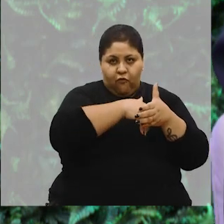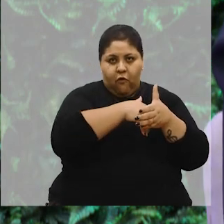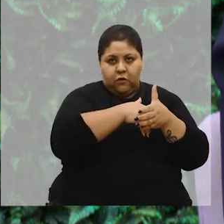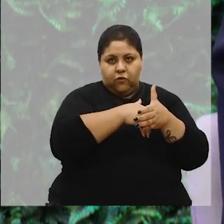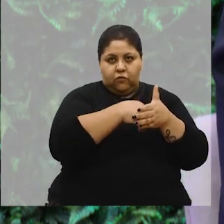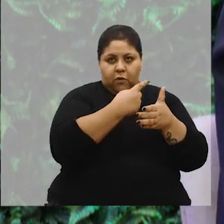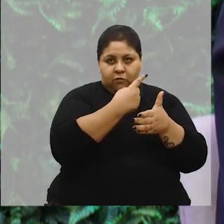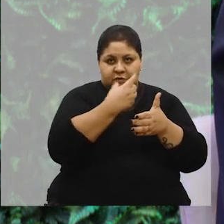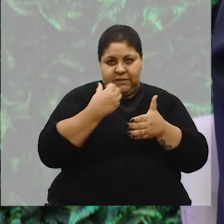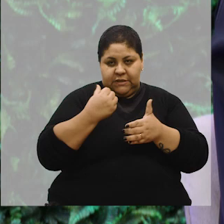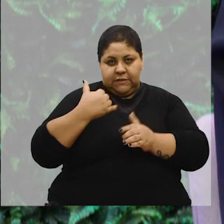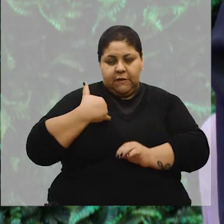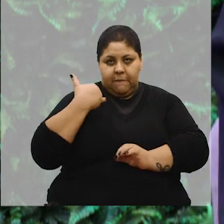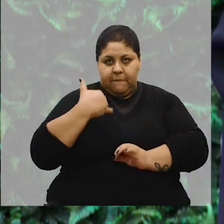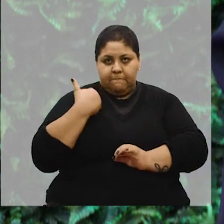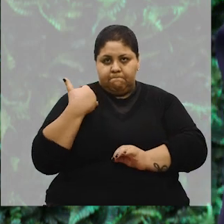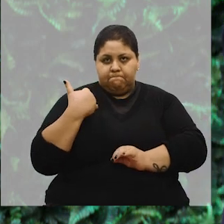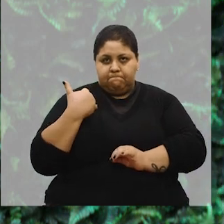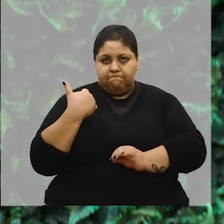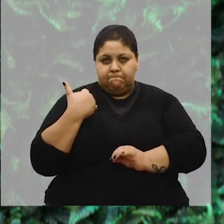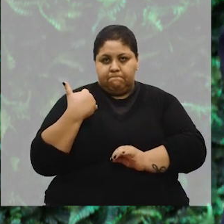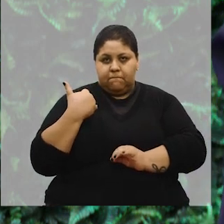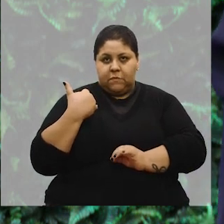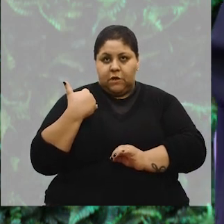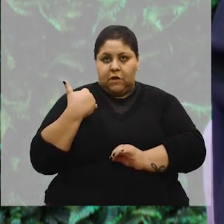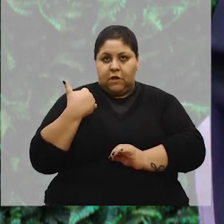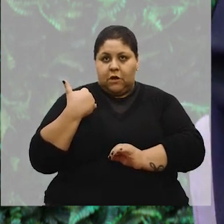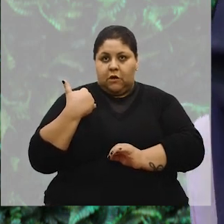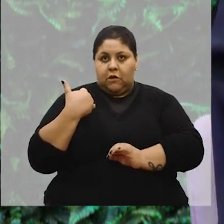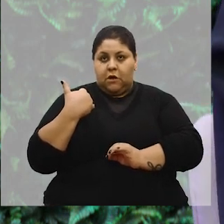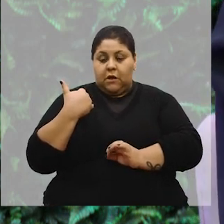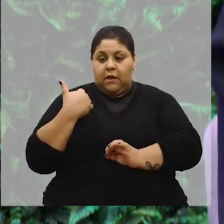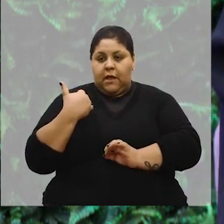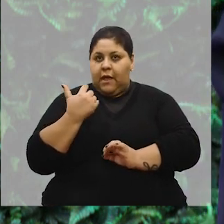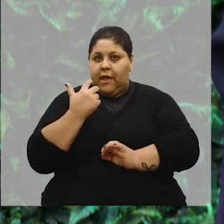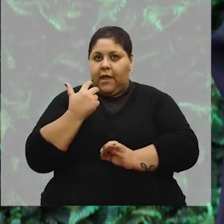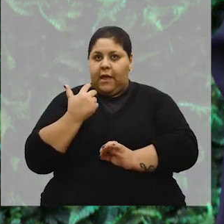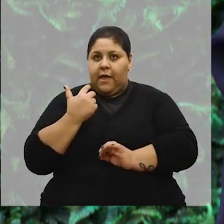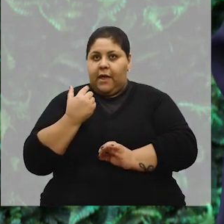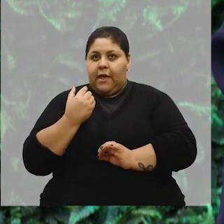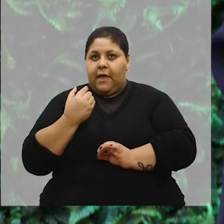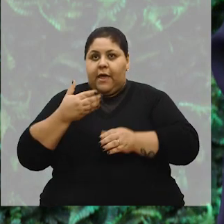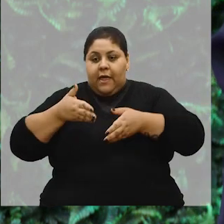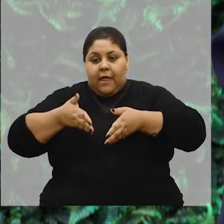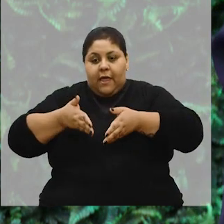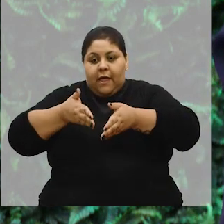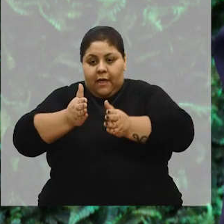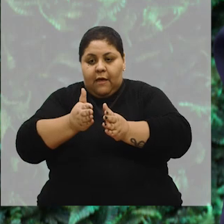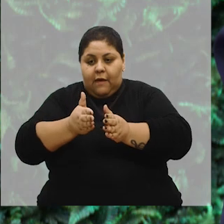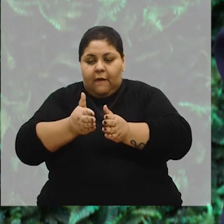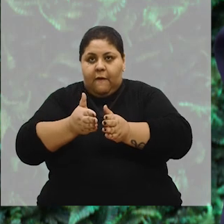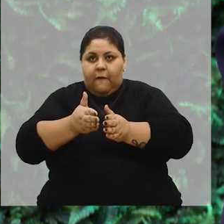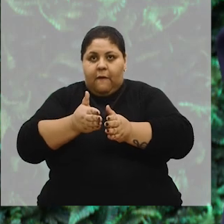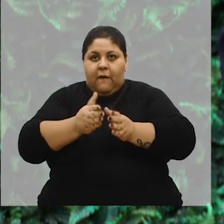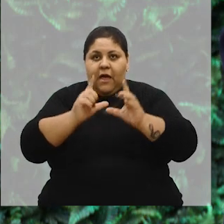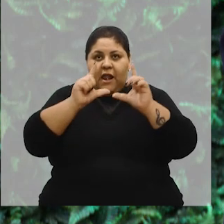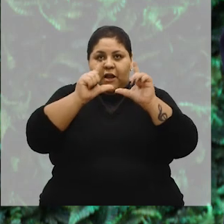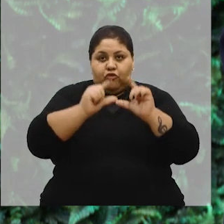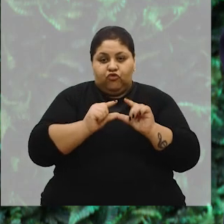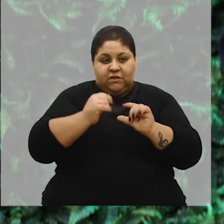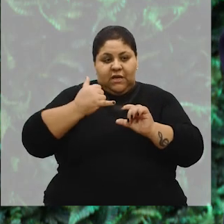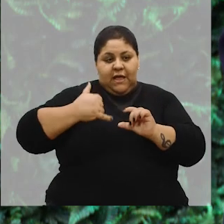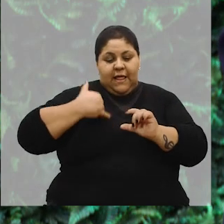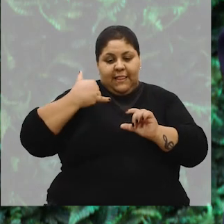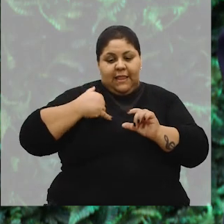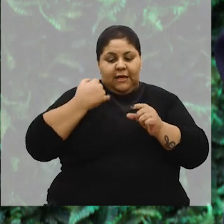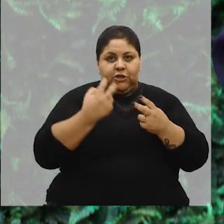16 anos era um caminho para instituir a redução da idade penal